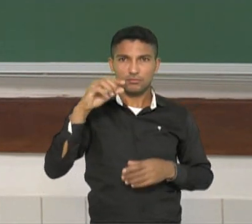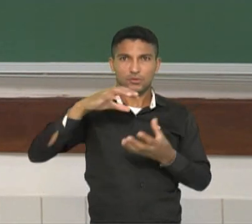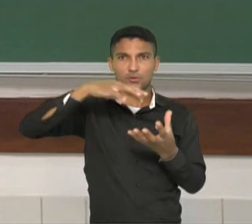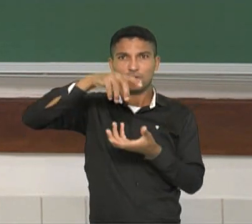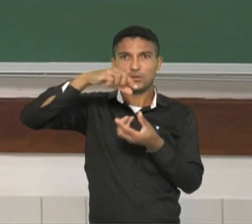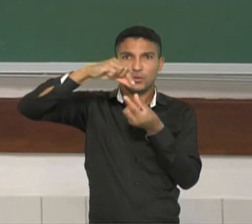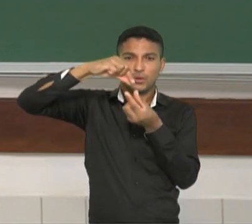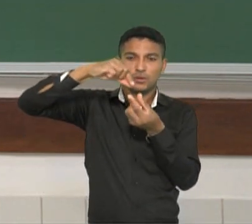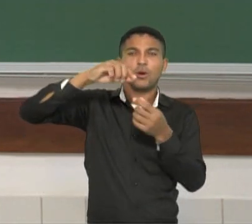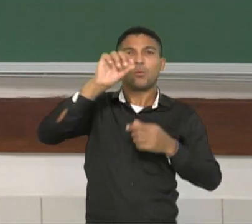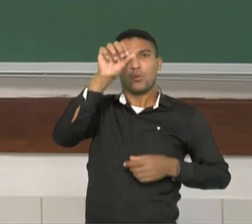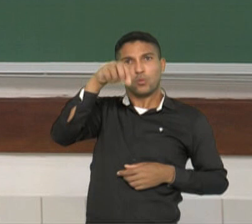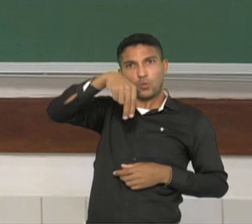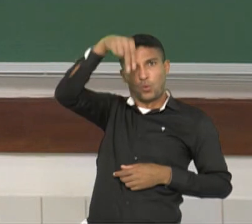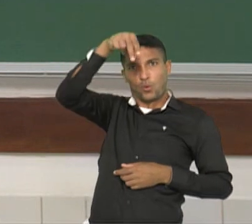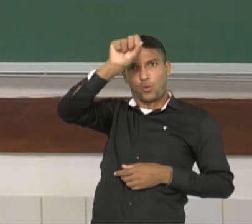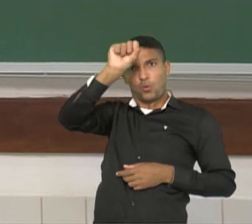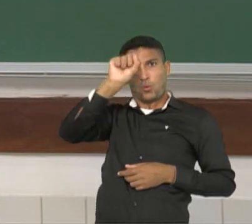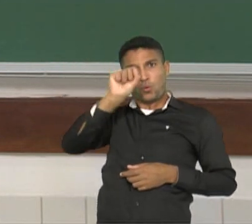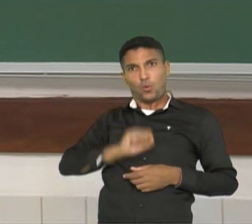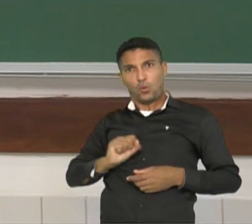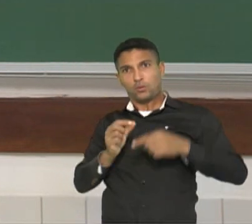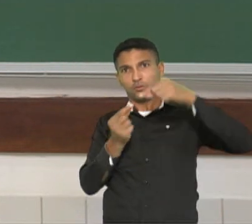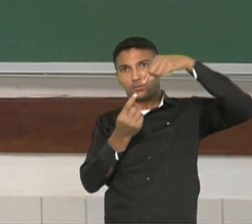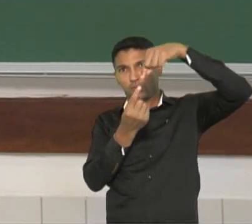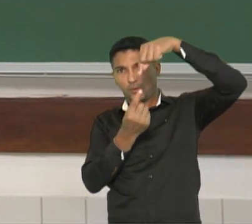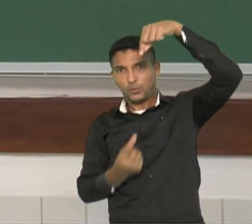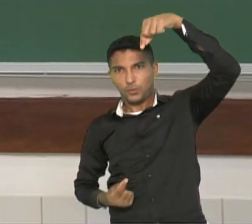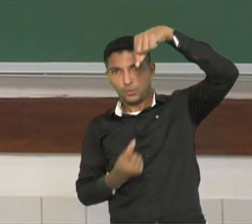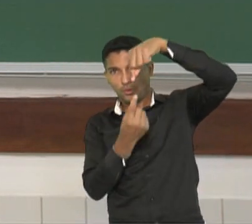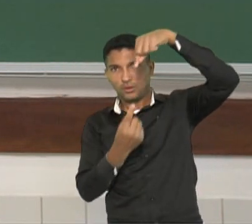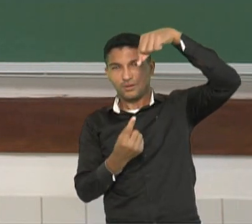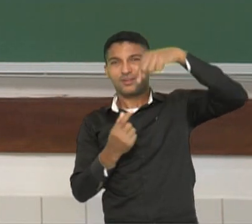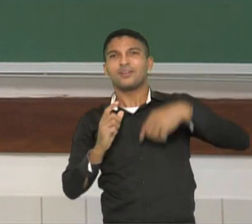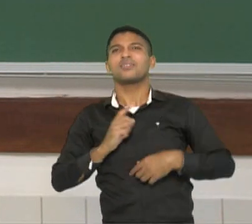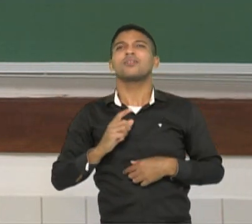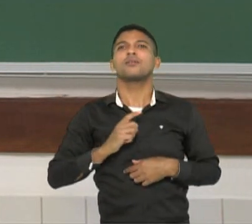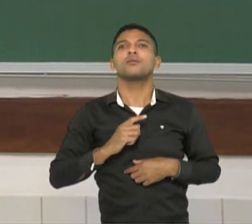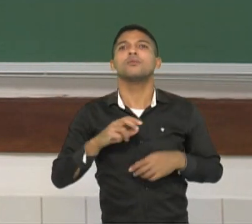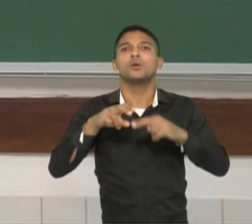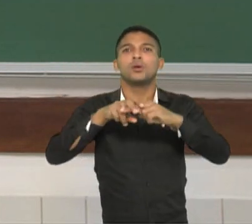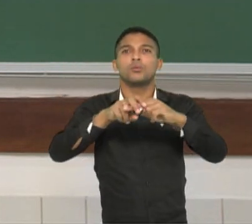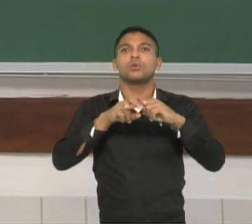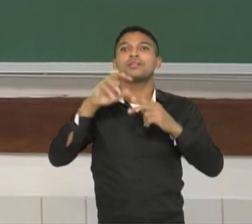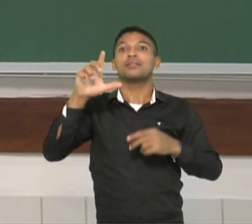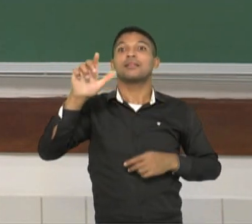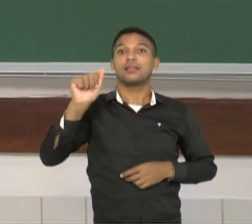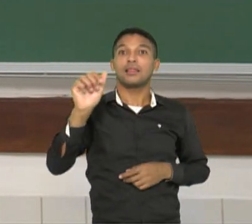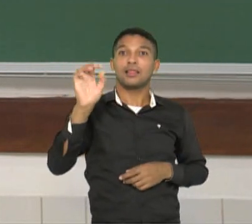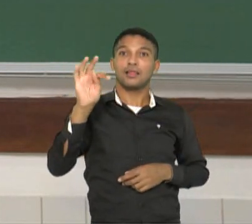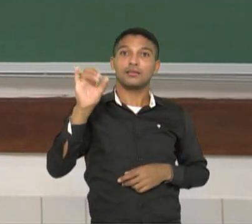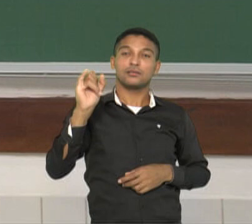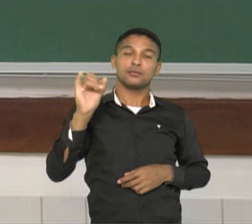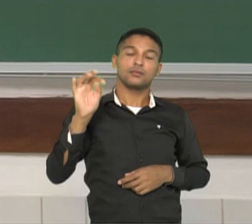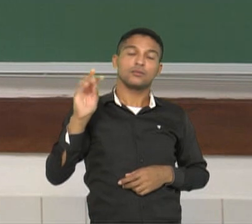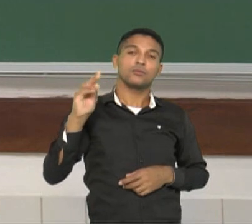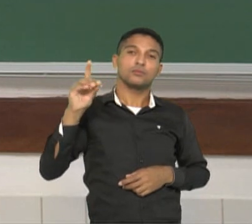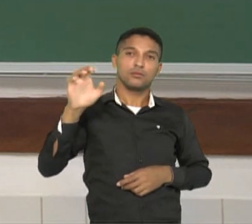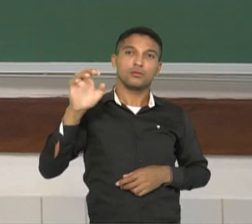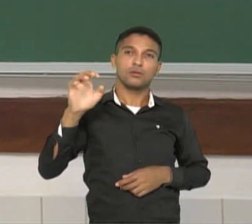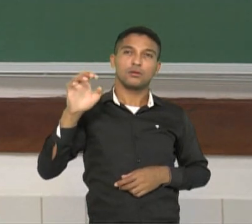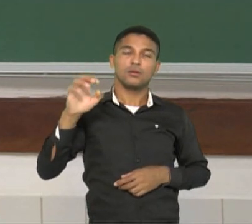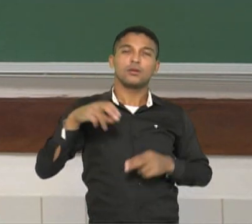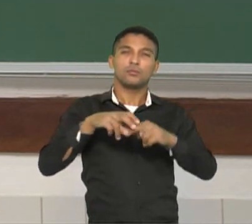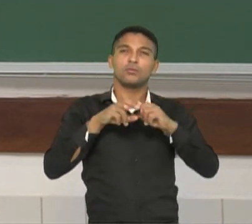é a latitude que vai fazer com que a Mata Atlântica seja um domínio vegetal tão diverso.